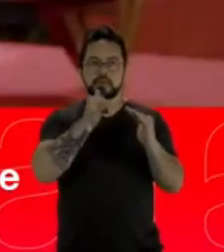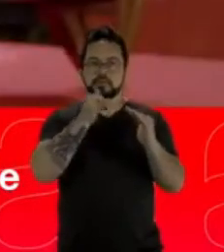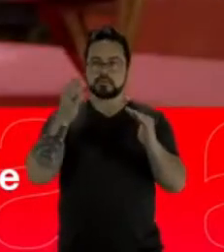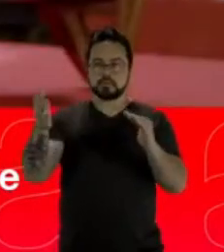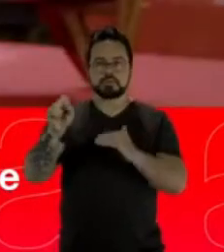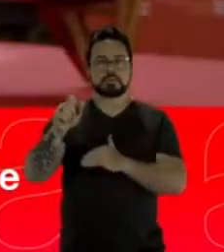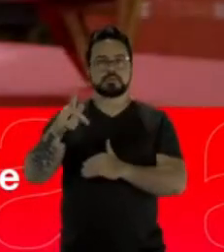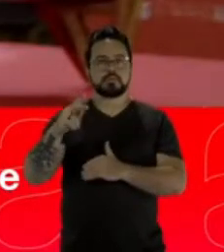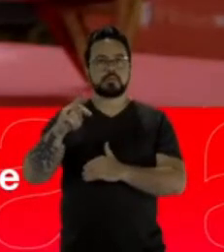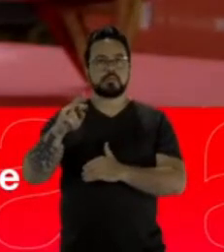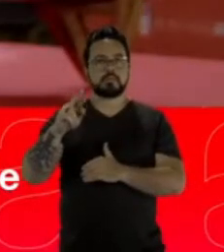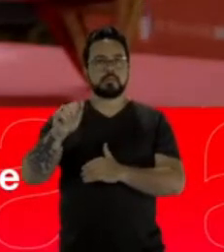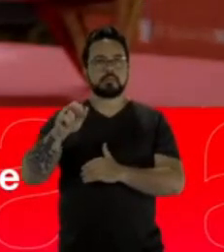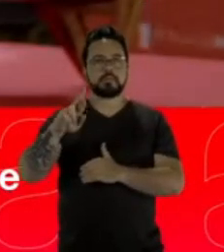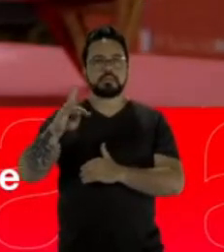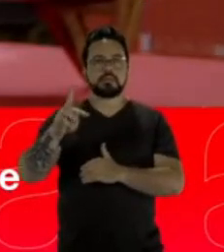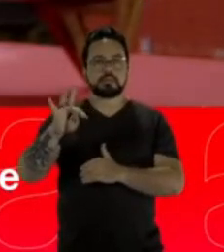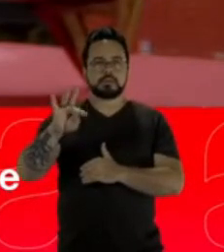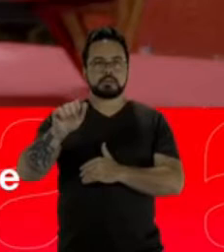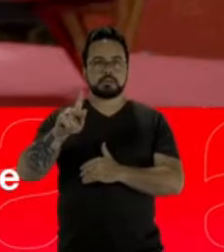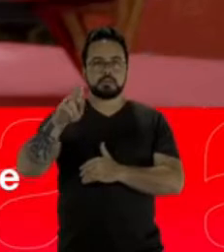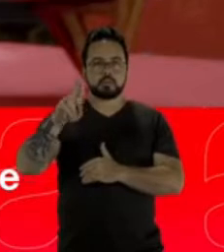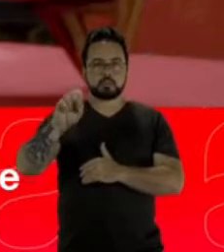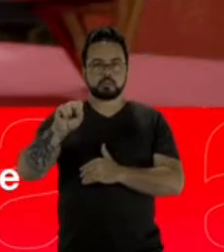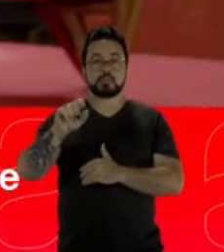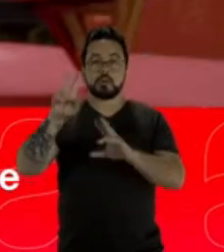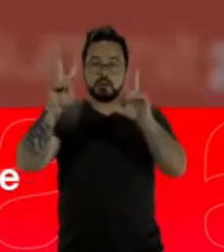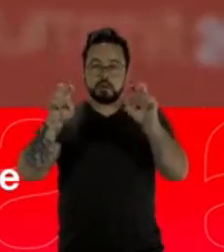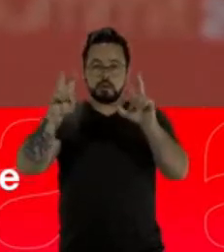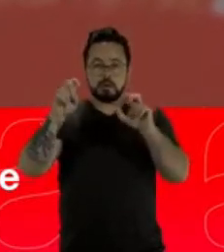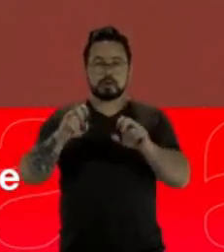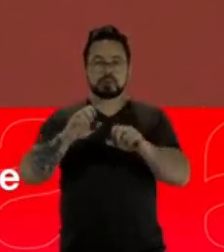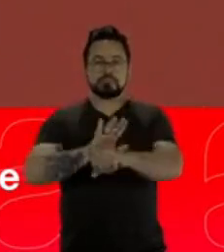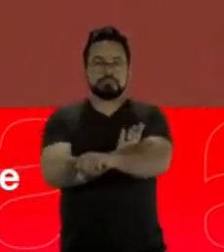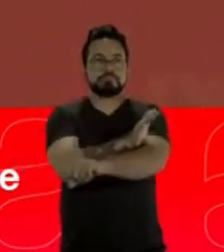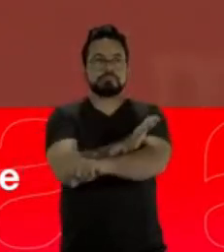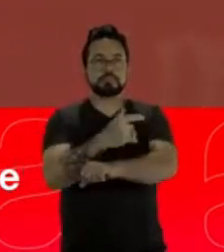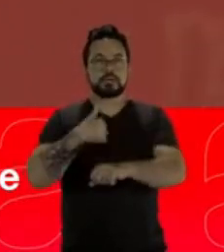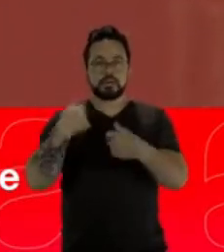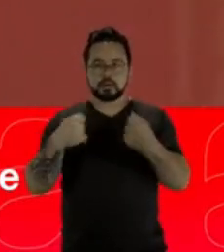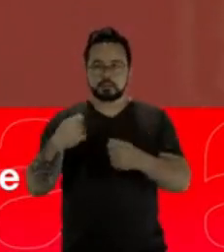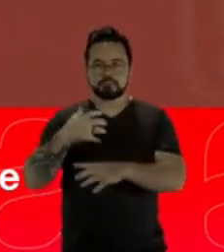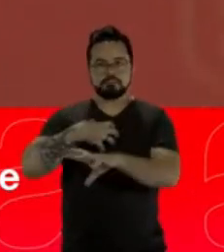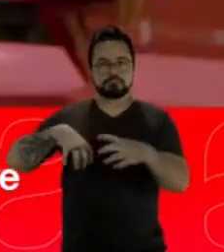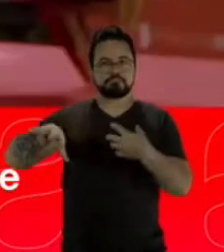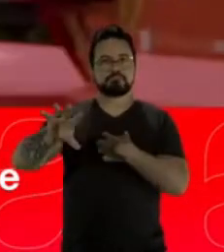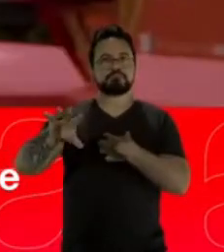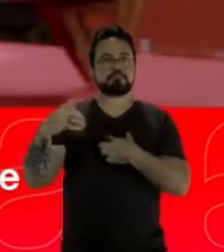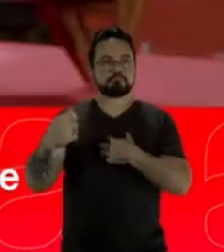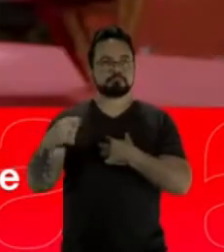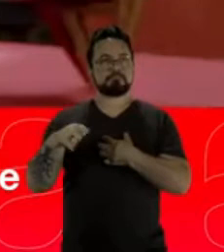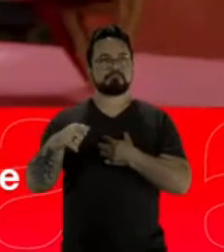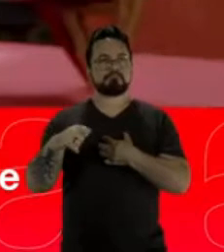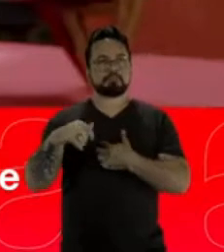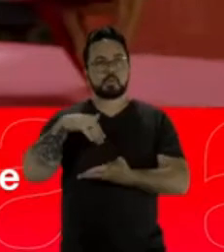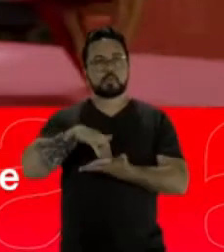Spartacus, hoje mais cedo a gente conversou sobre uma pauta racial, eu só posso ter empatia, o mínimo. Né? E